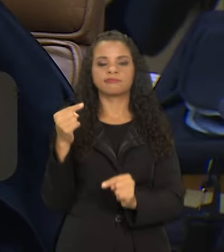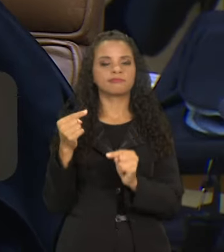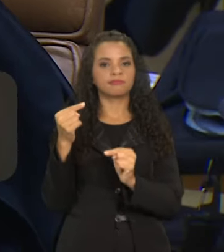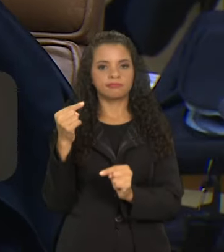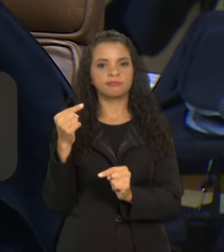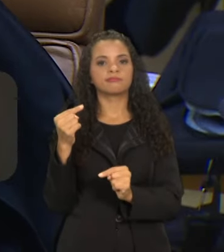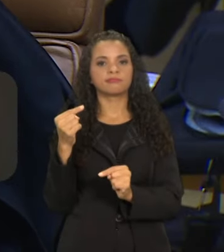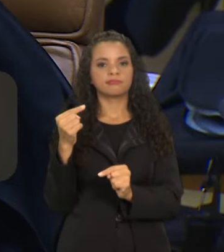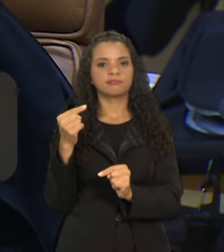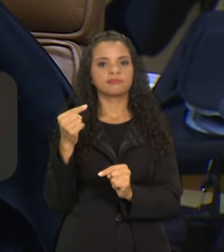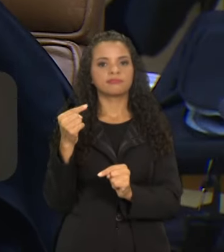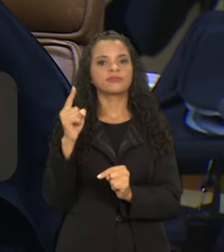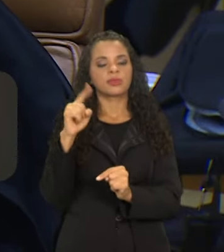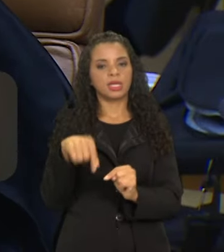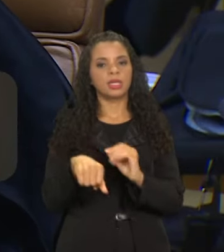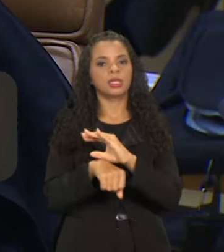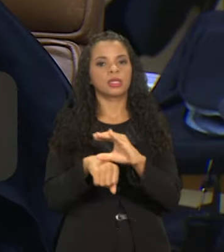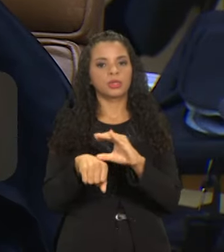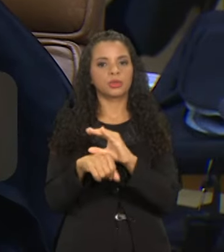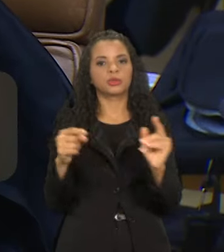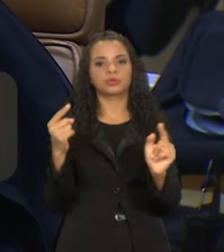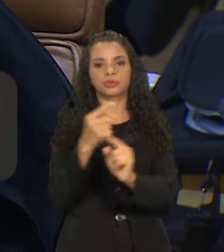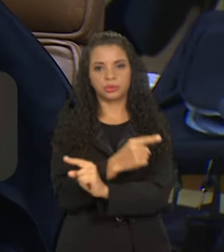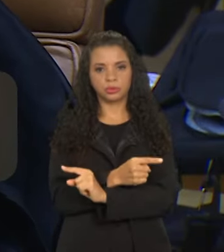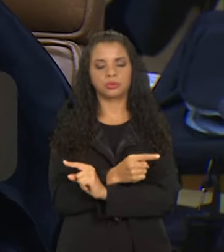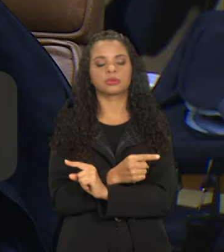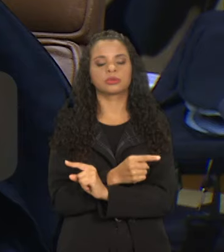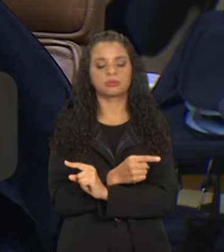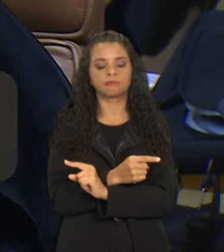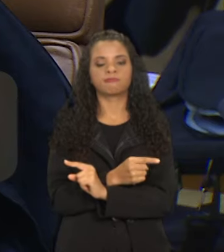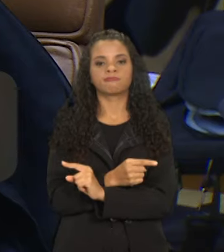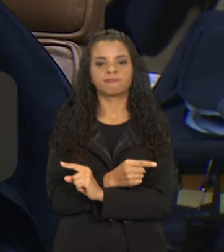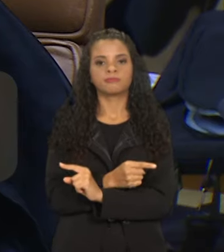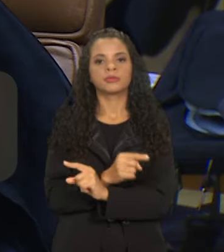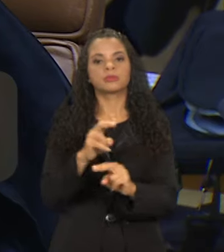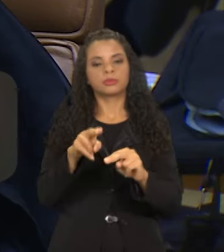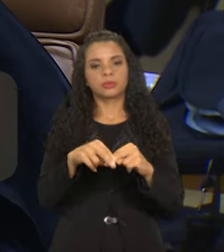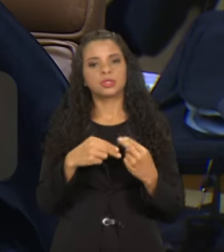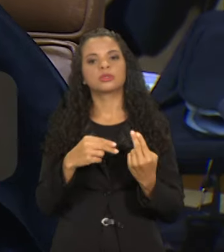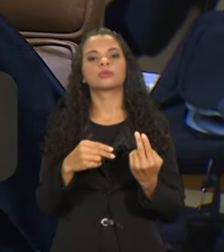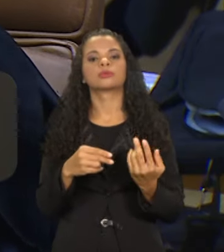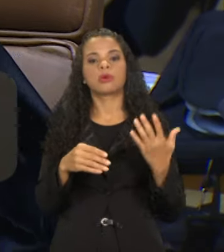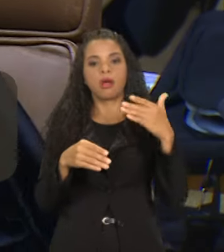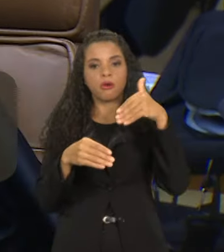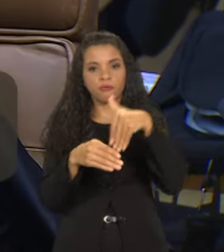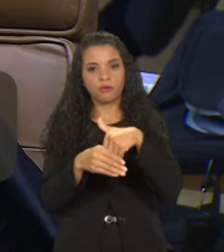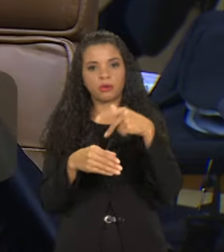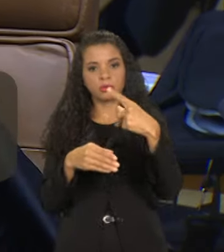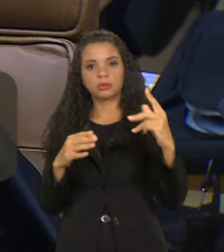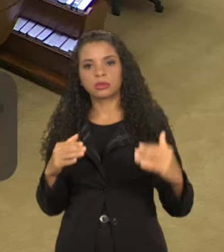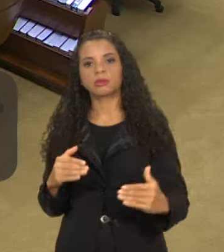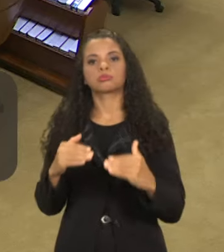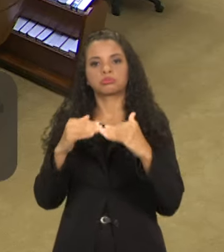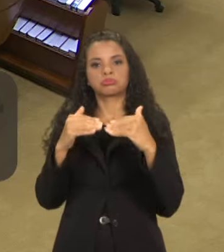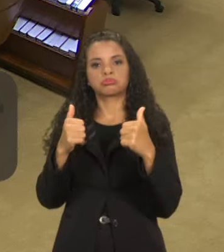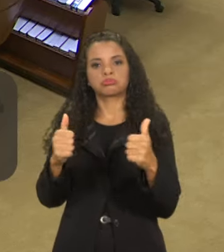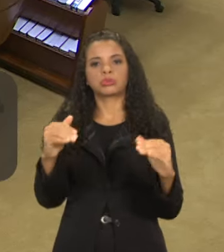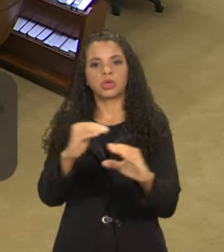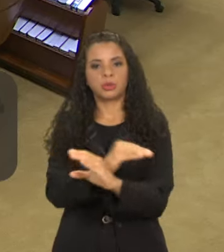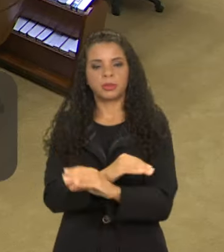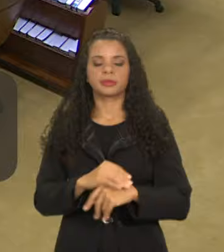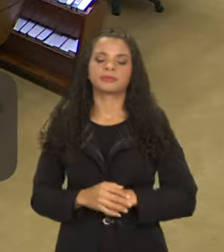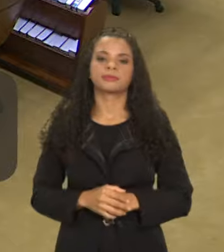flagrantemente inconstitucional. Por isso, senhor presidente, estou acompanhando integralmente Vossa Excelência. Muito obrigado, ministro